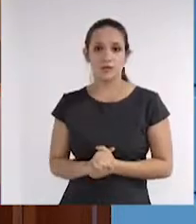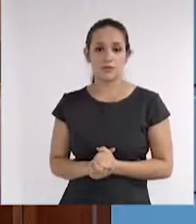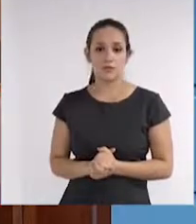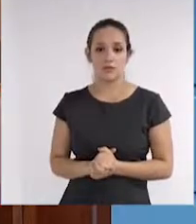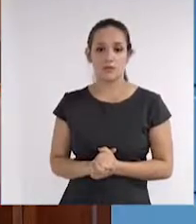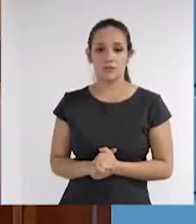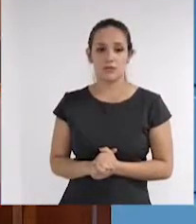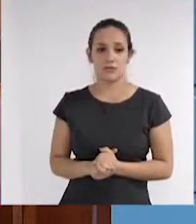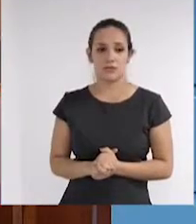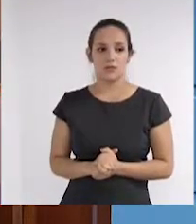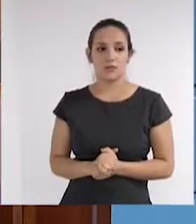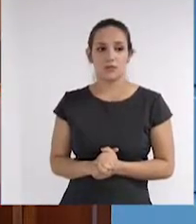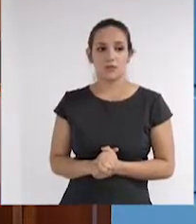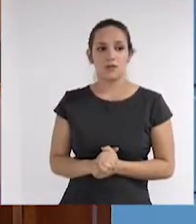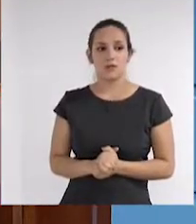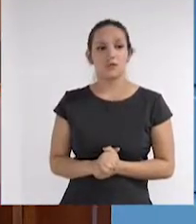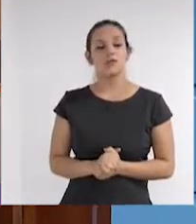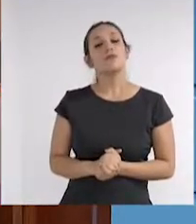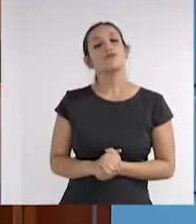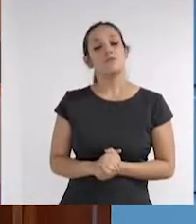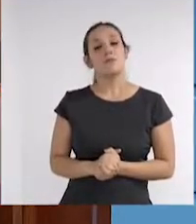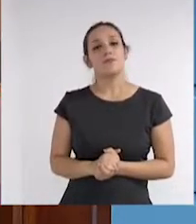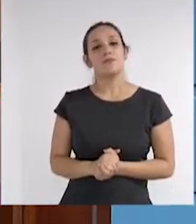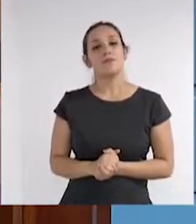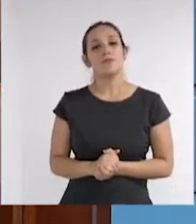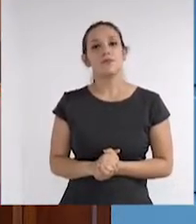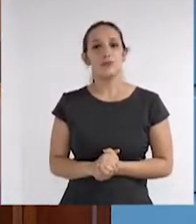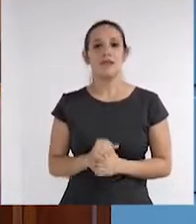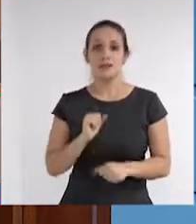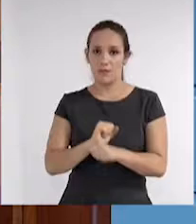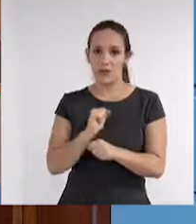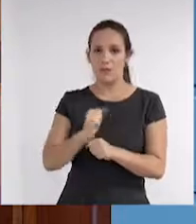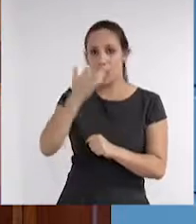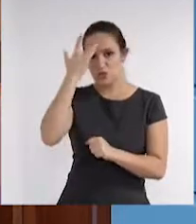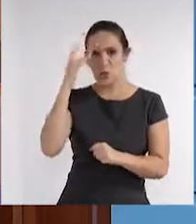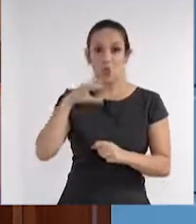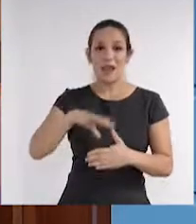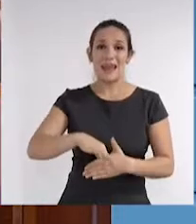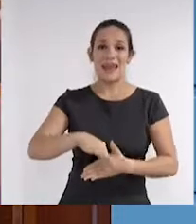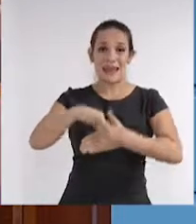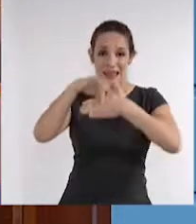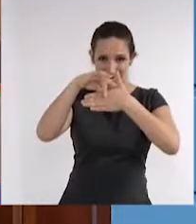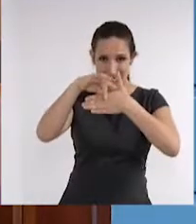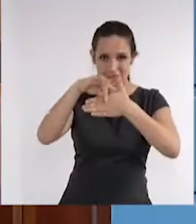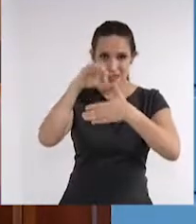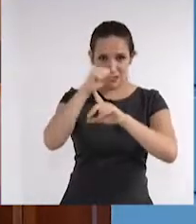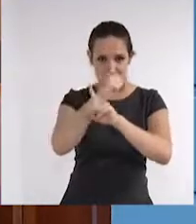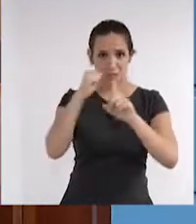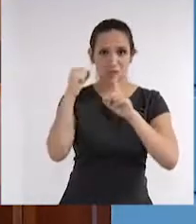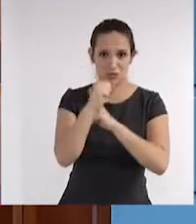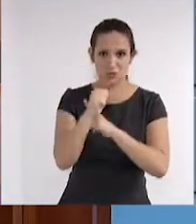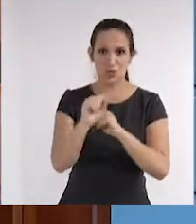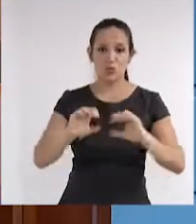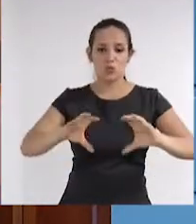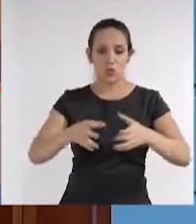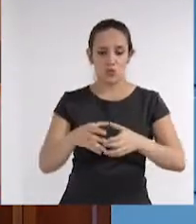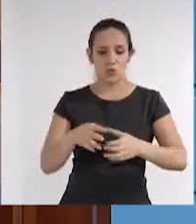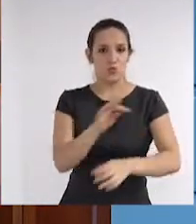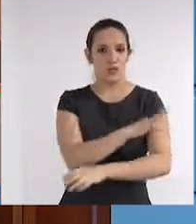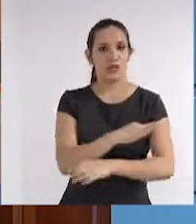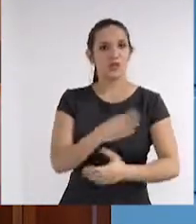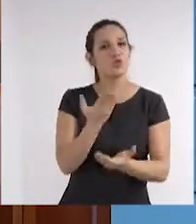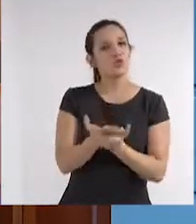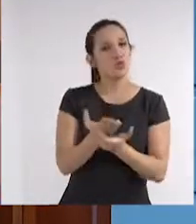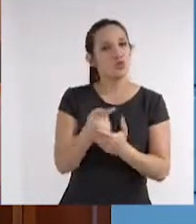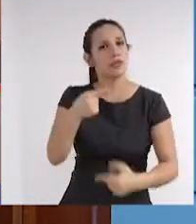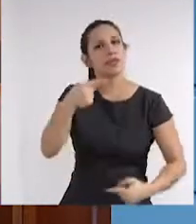com os representantes da sociedade, uma comissão de debate, de estudo,